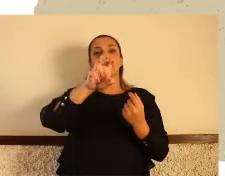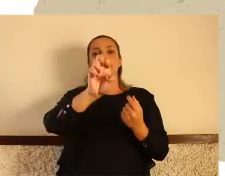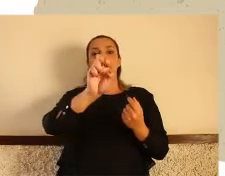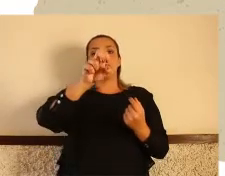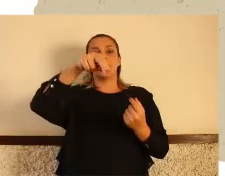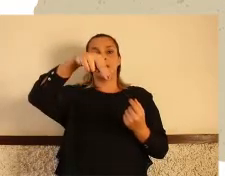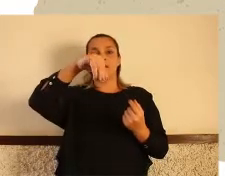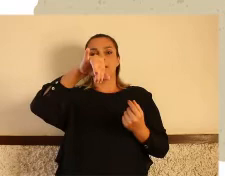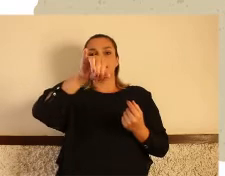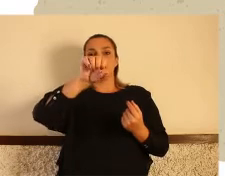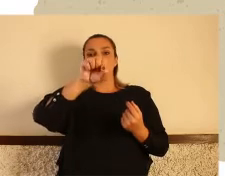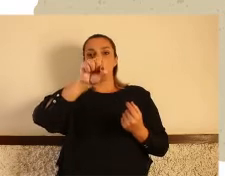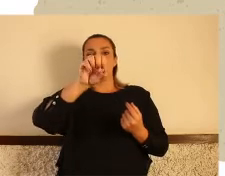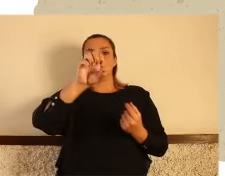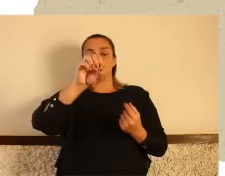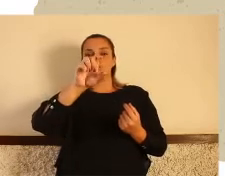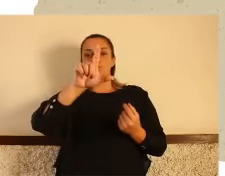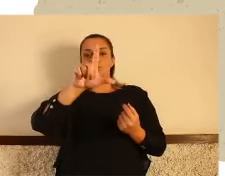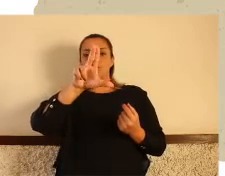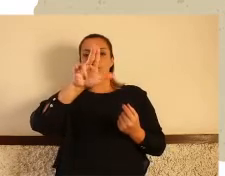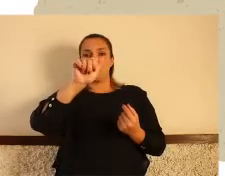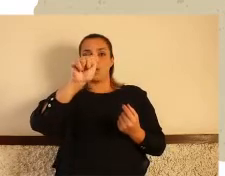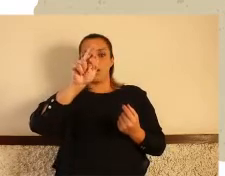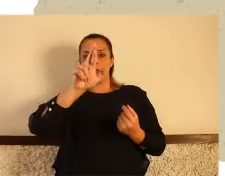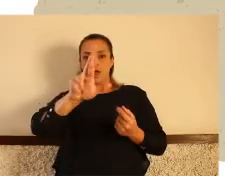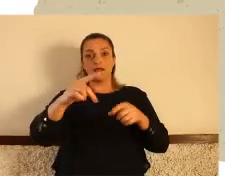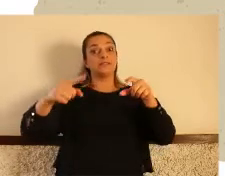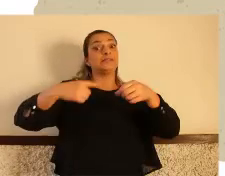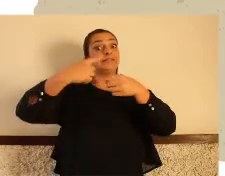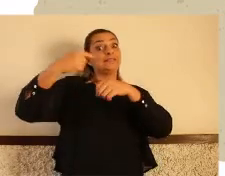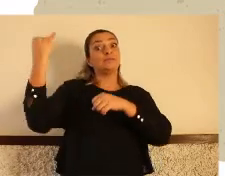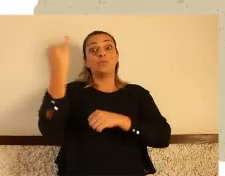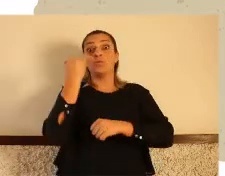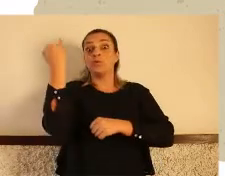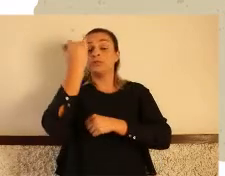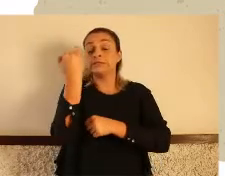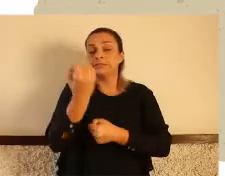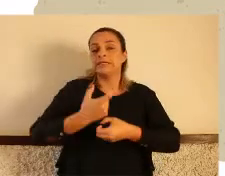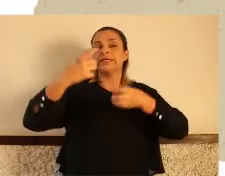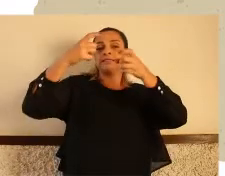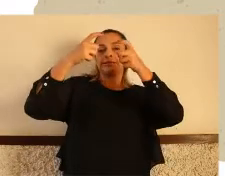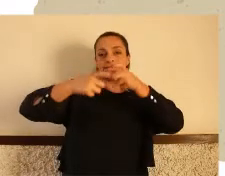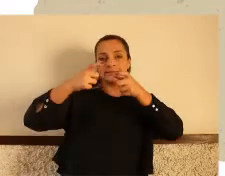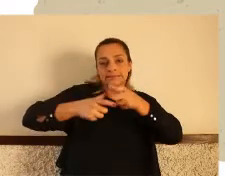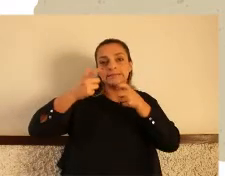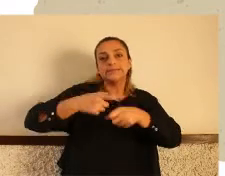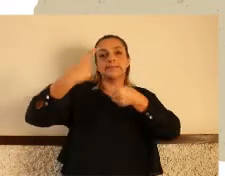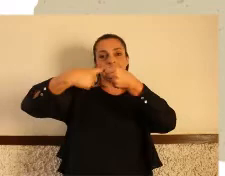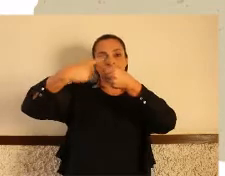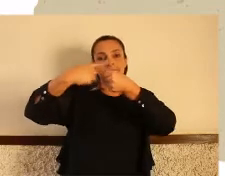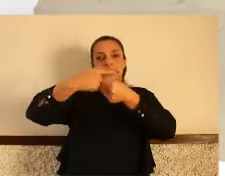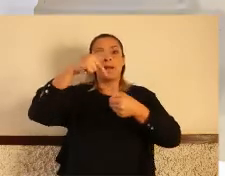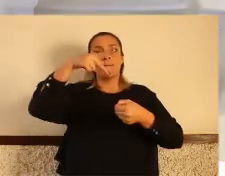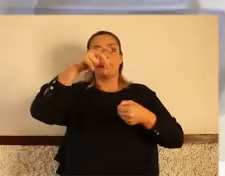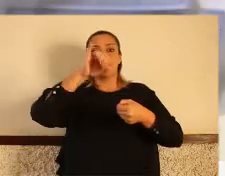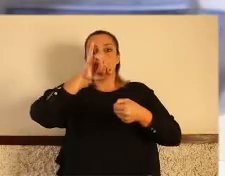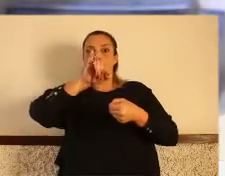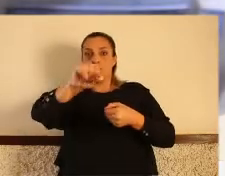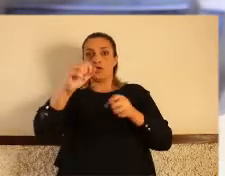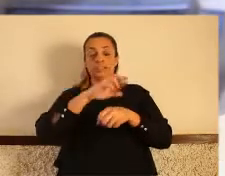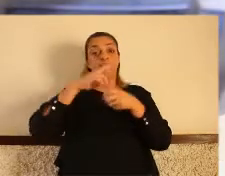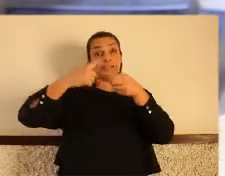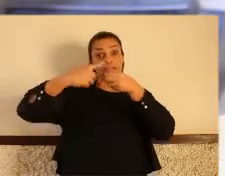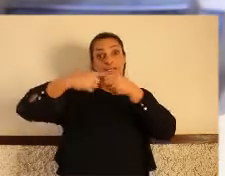que é a parte mais importante, onde estão as polis, as cidades-estado que se destacaram. E não aparece aí